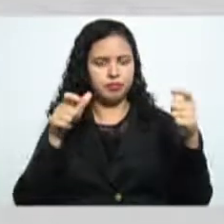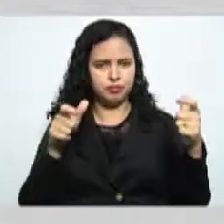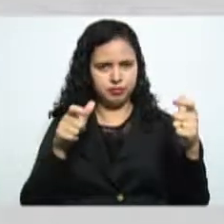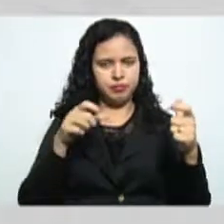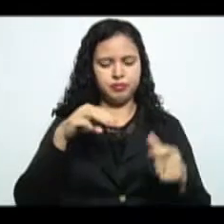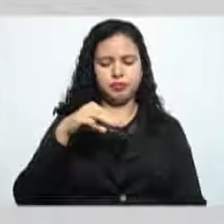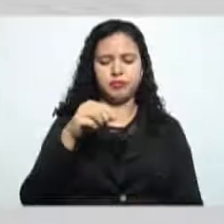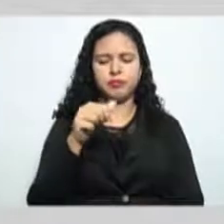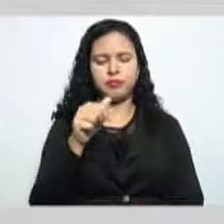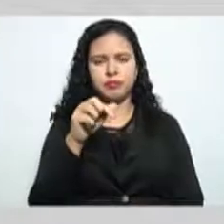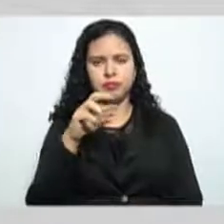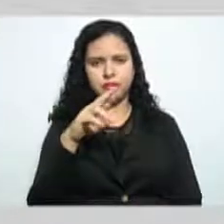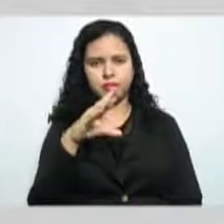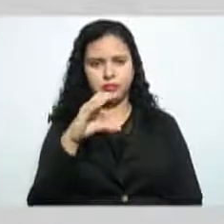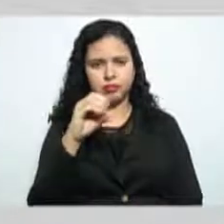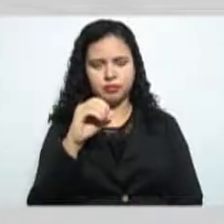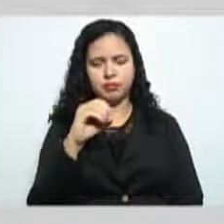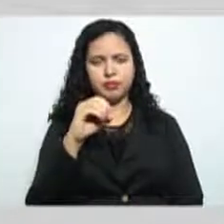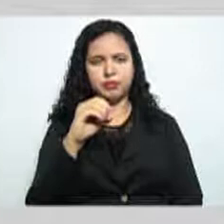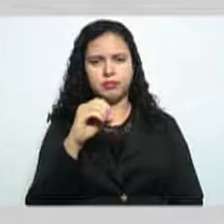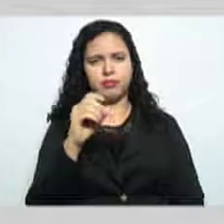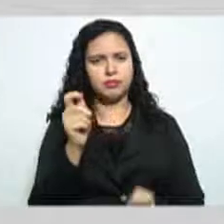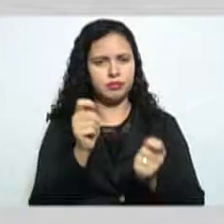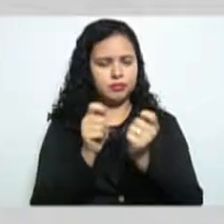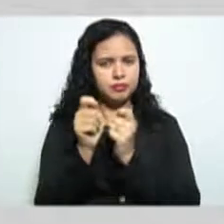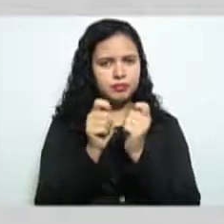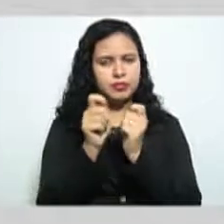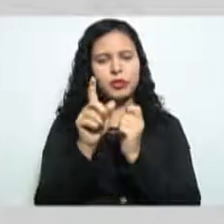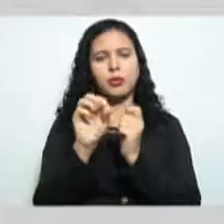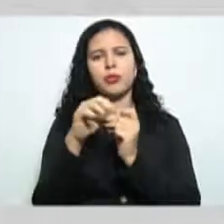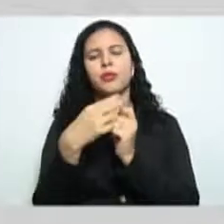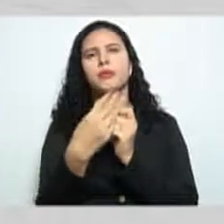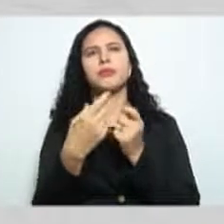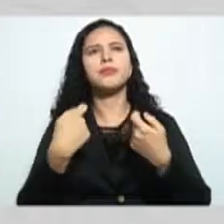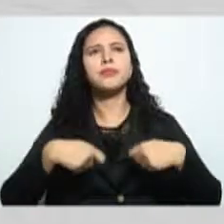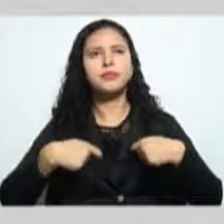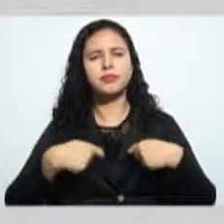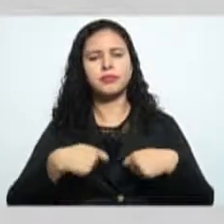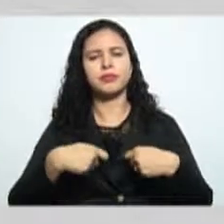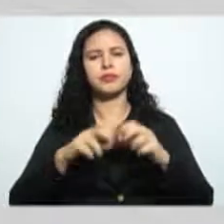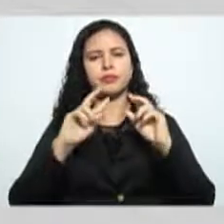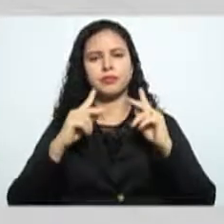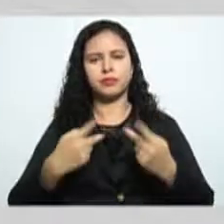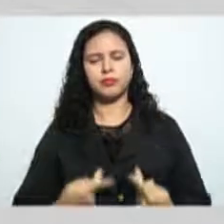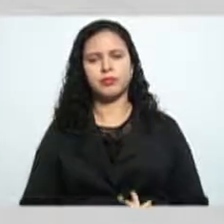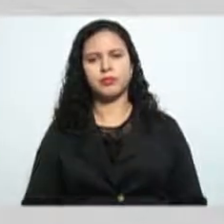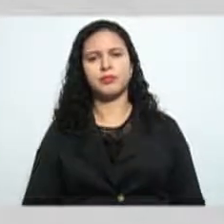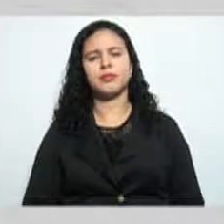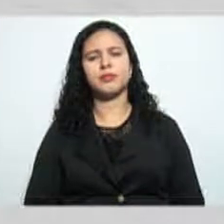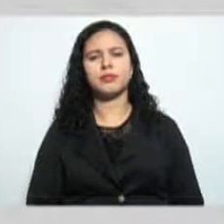uma necessidade humana? Já tem perguntas aí com os mesmos temas, né?